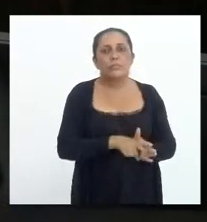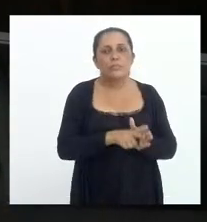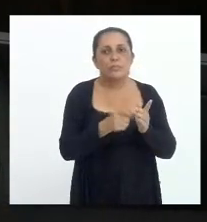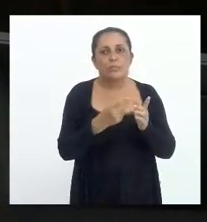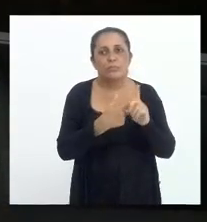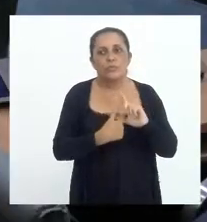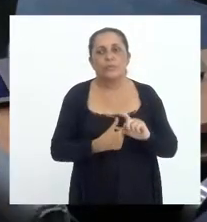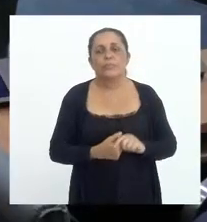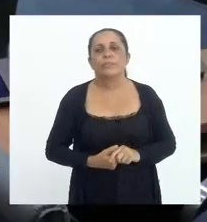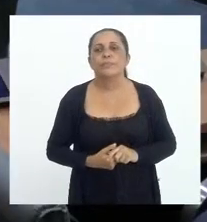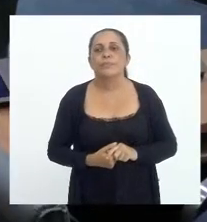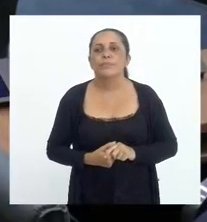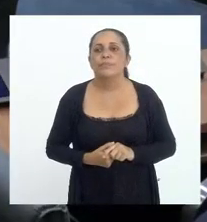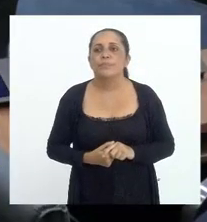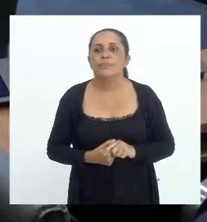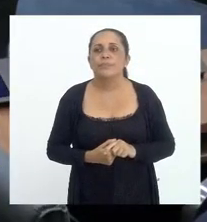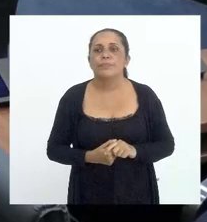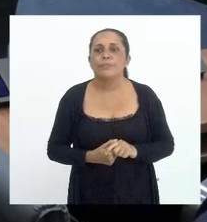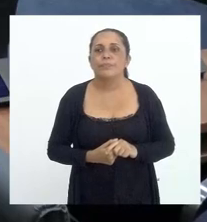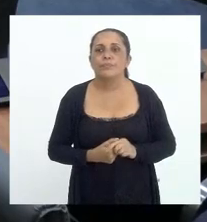secretário.